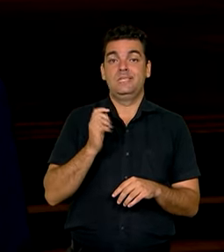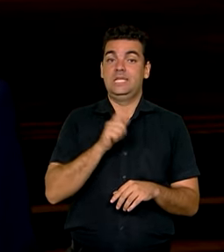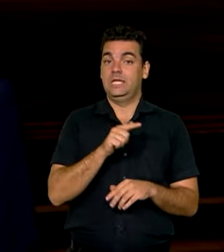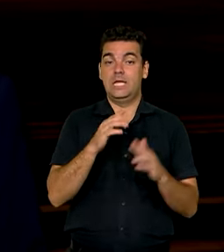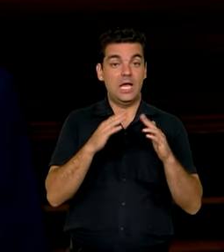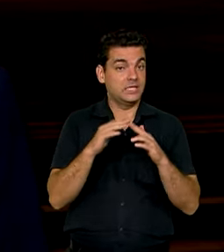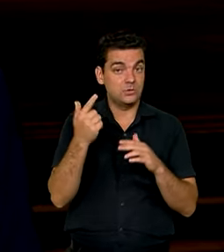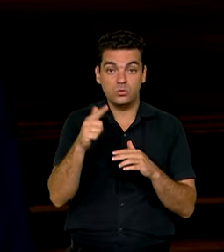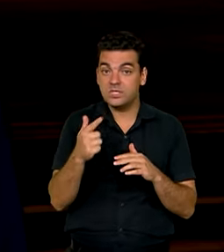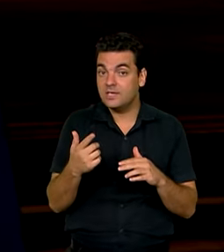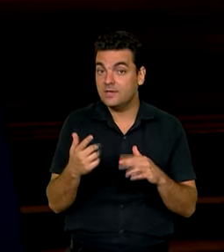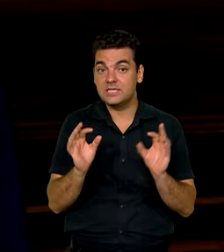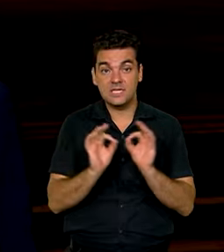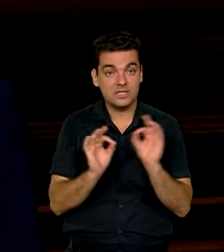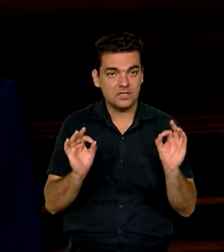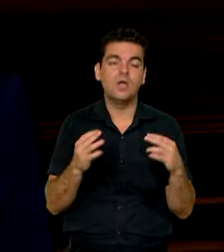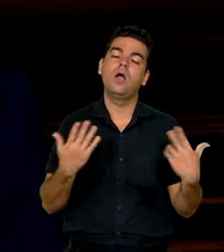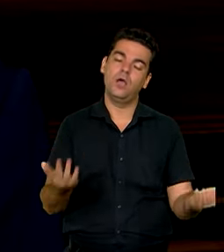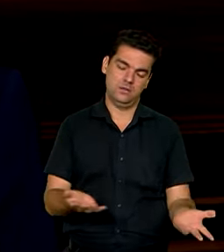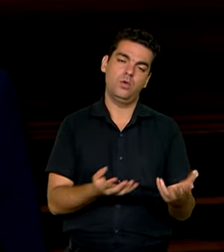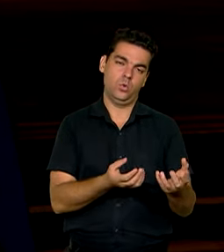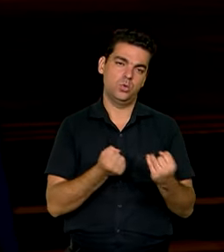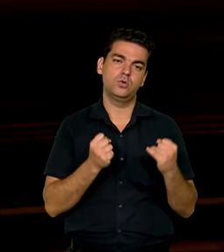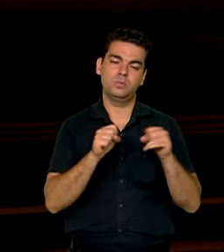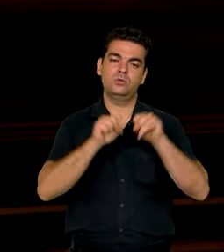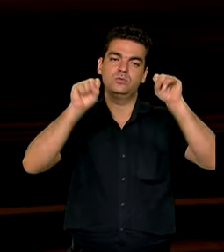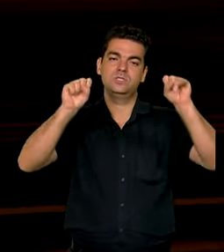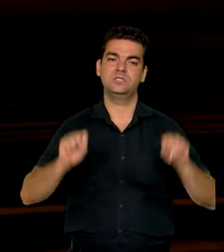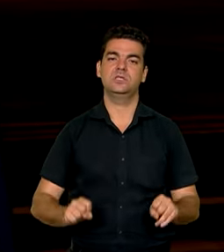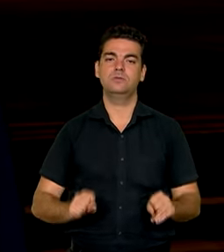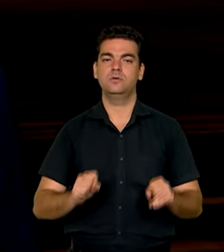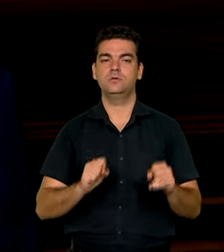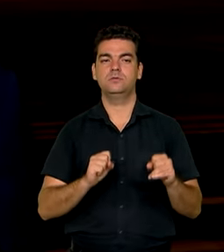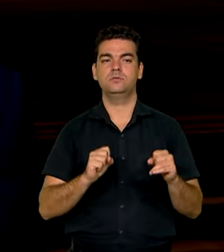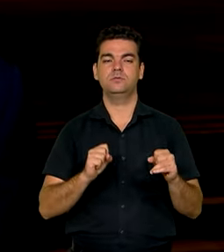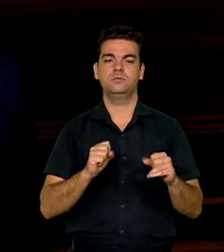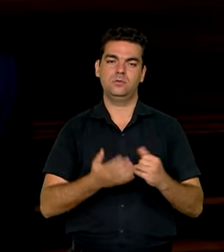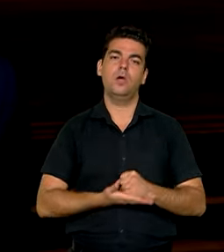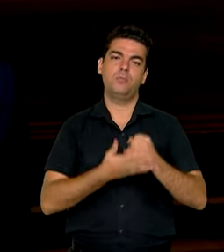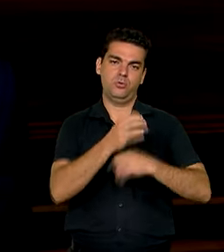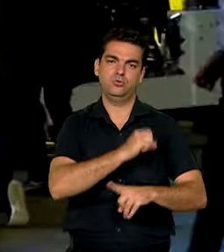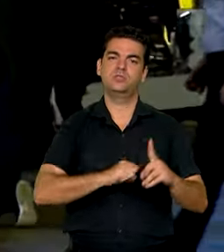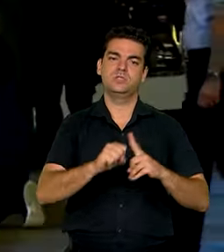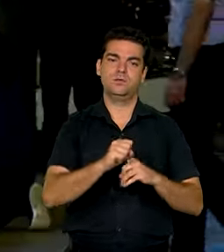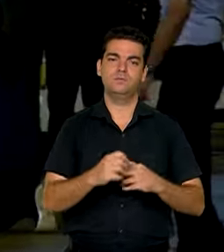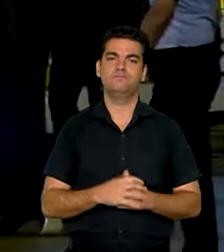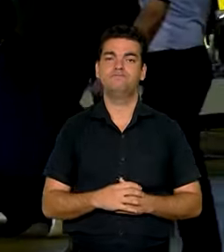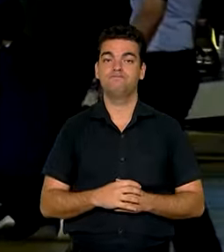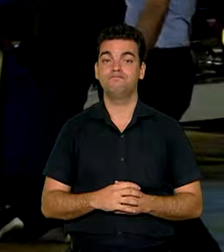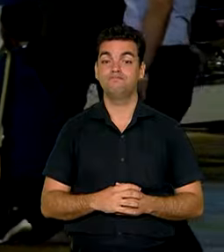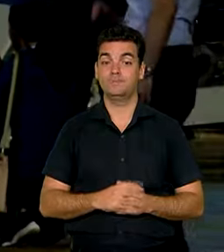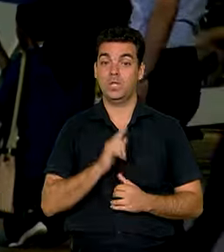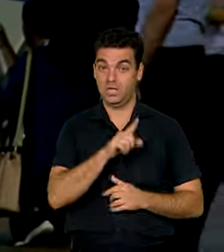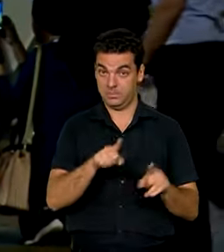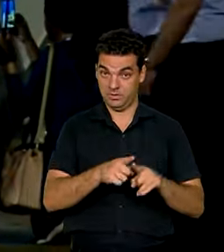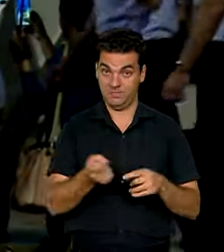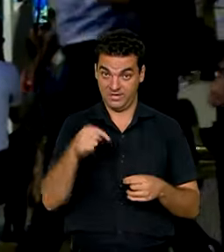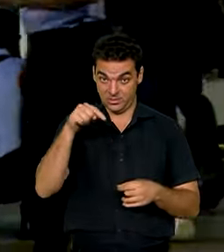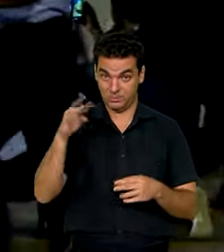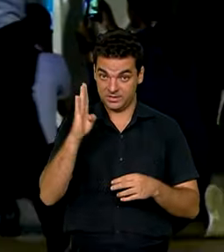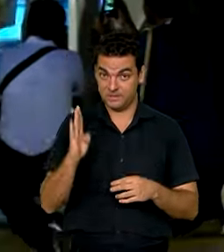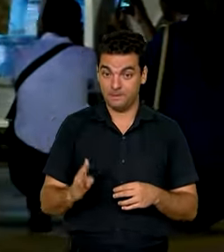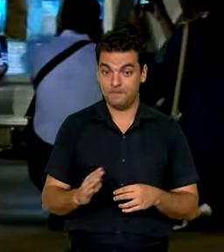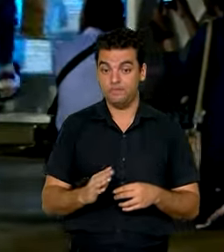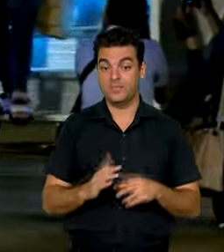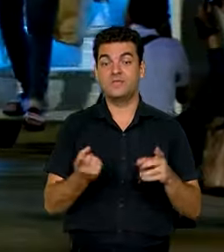nenhuma referência serão acolhidas no sistema de assistência social. E além da repatriação, a